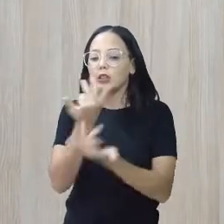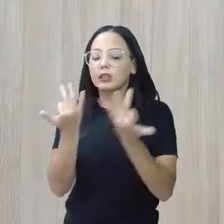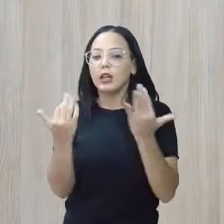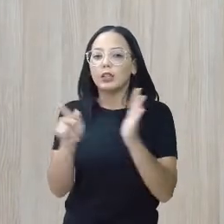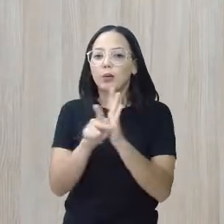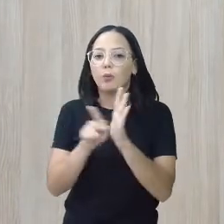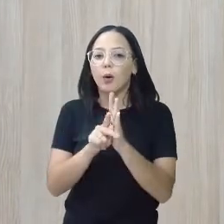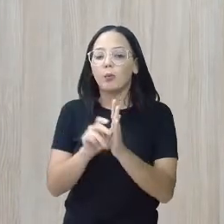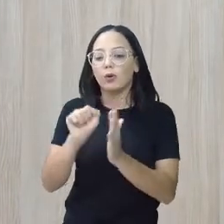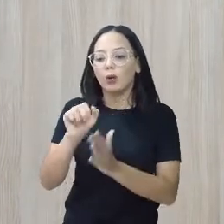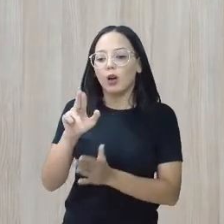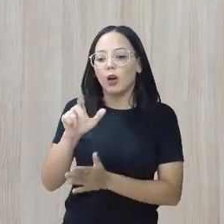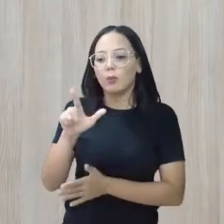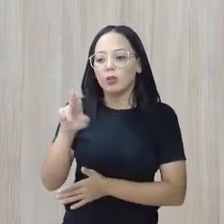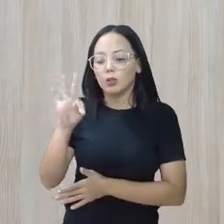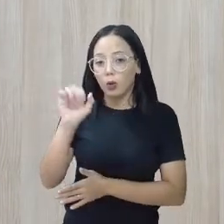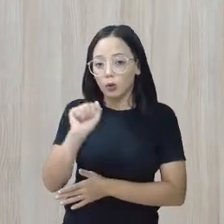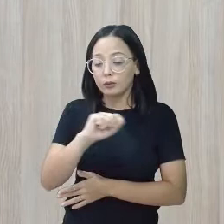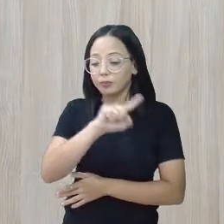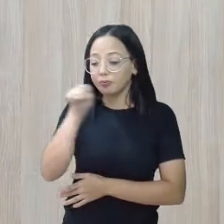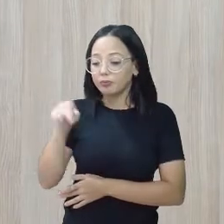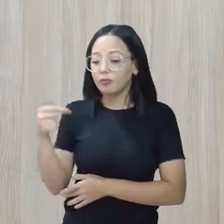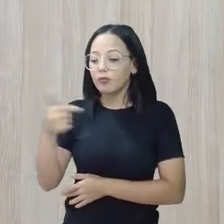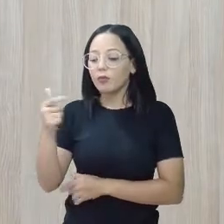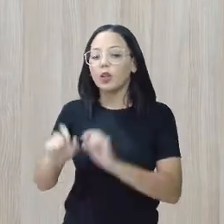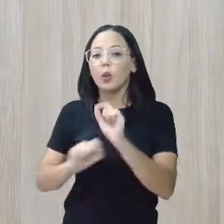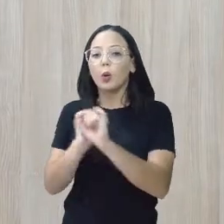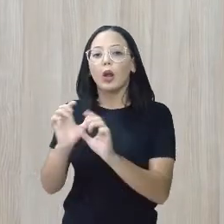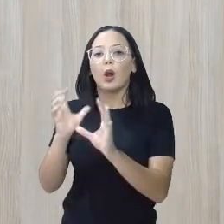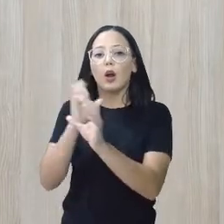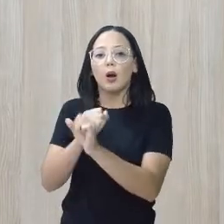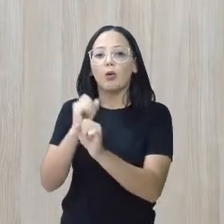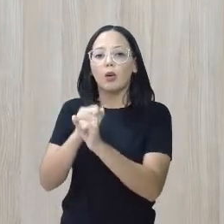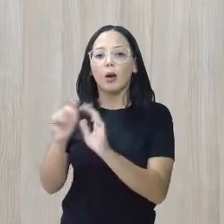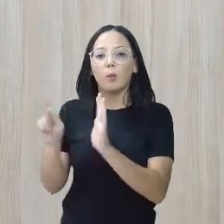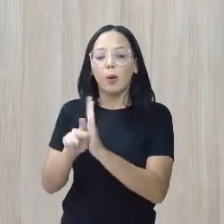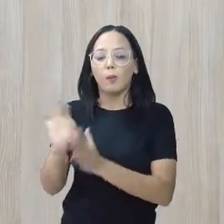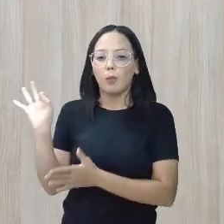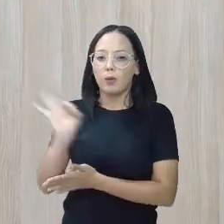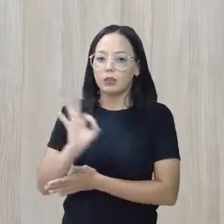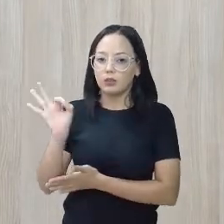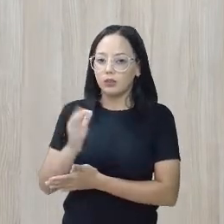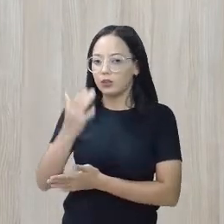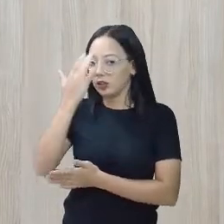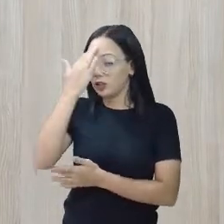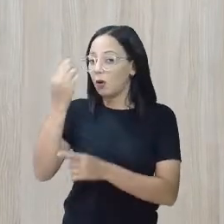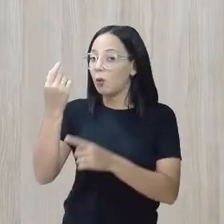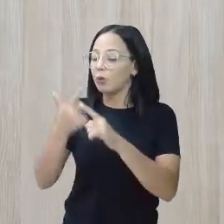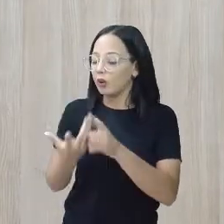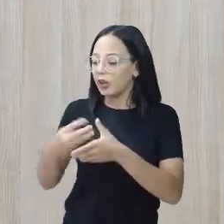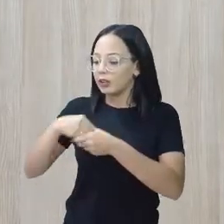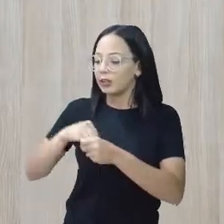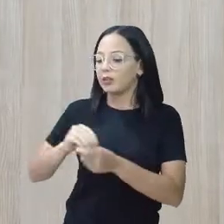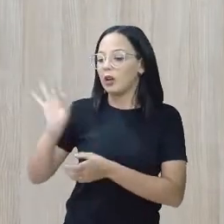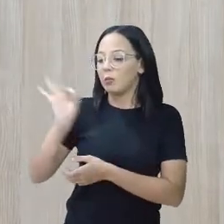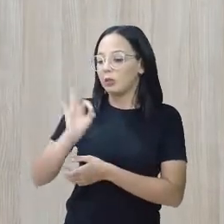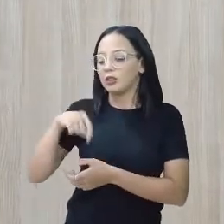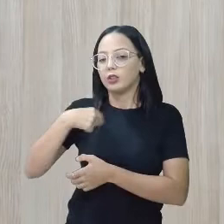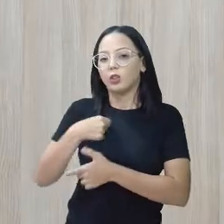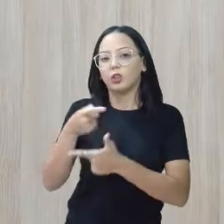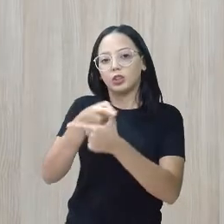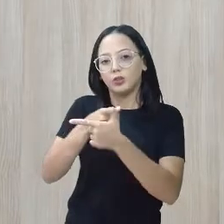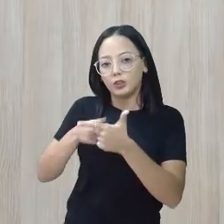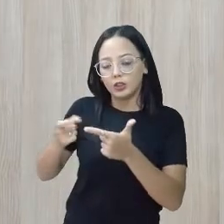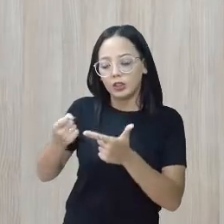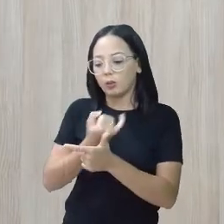frequência absoluta. E a segunda parte foi calcular a ideia da porcentagem. Na porcentagem, a gente vai dividir a quantidade